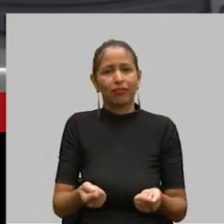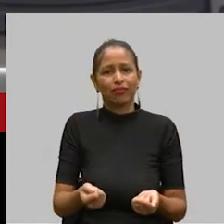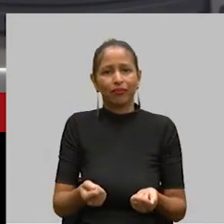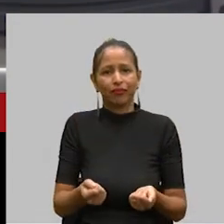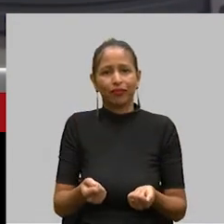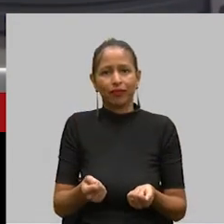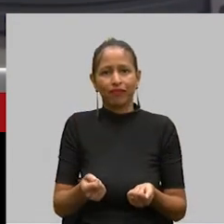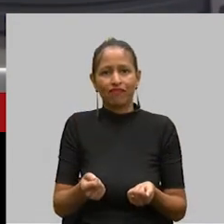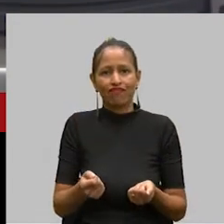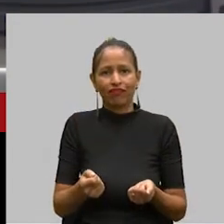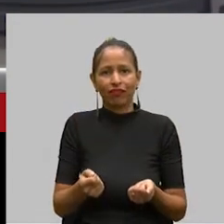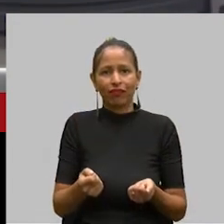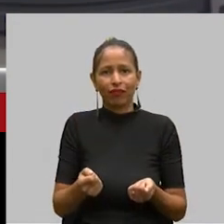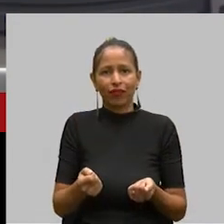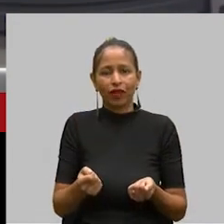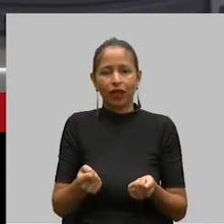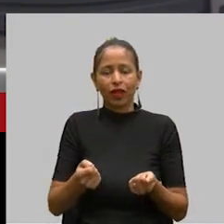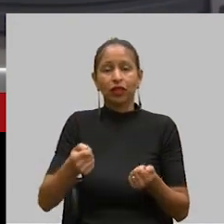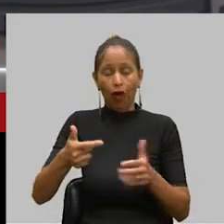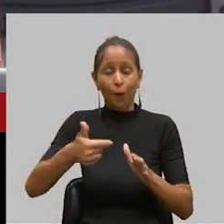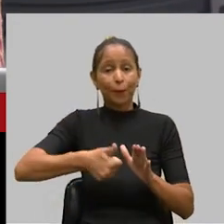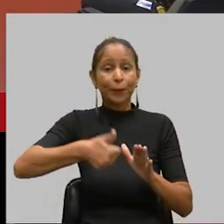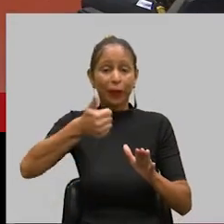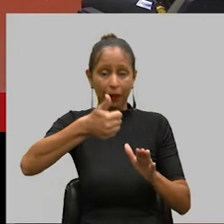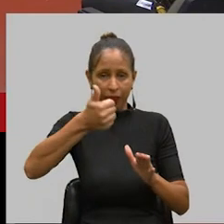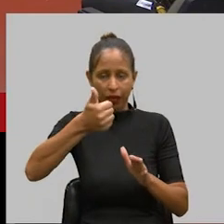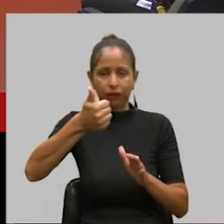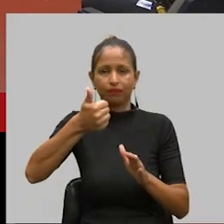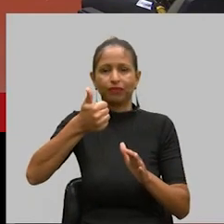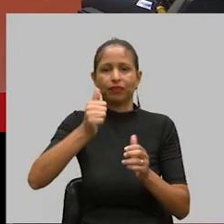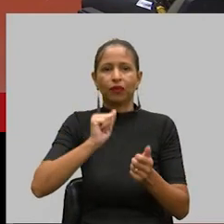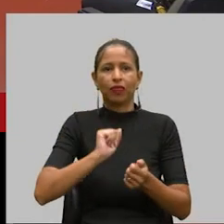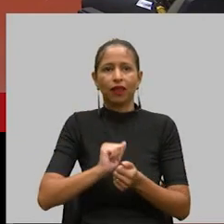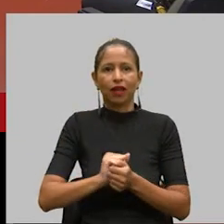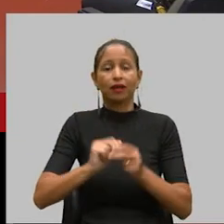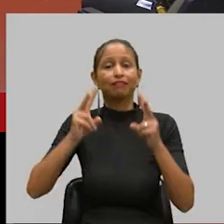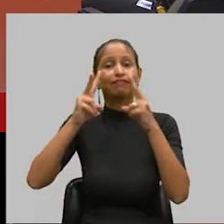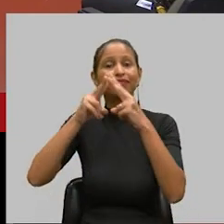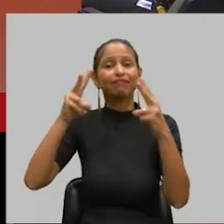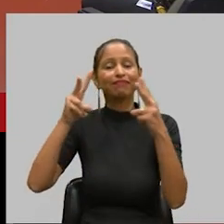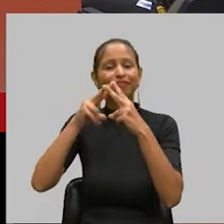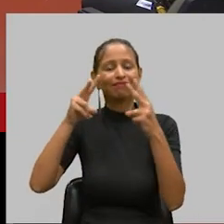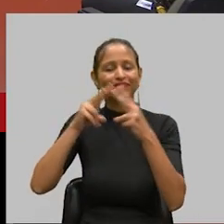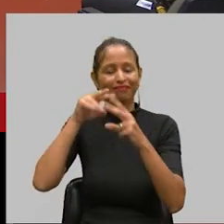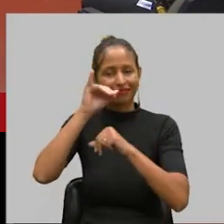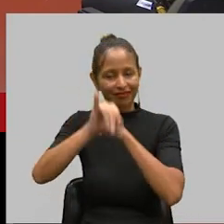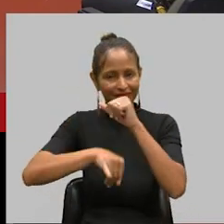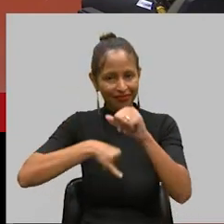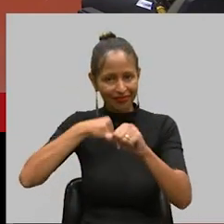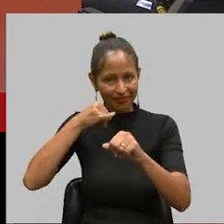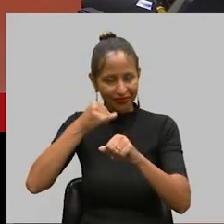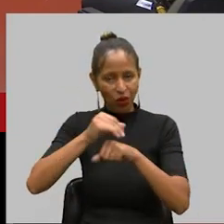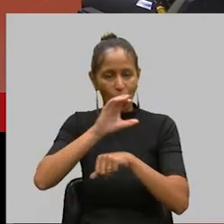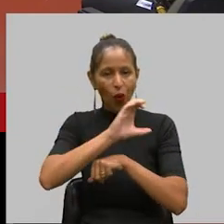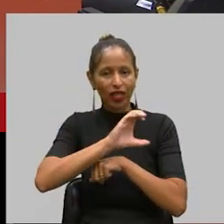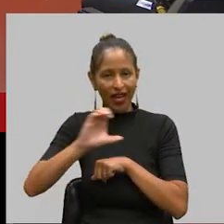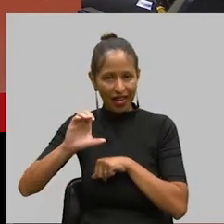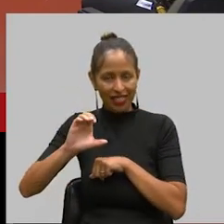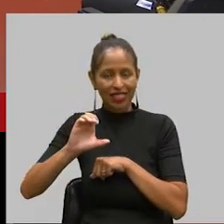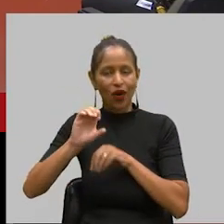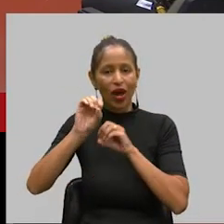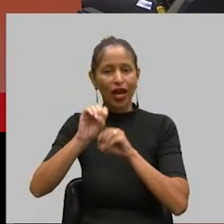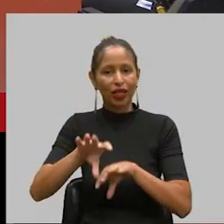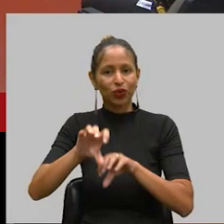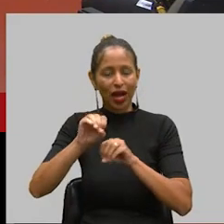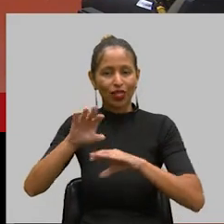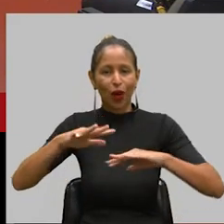então conv os debatedores ele está remotamente Oter de Jesus leite da coordenação do setor de Educação